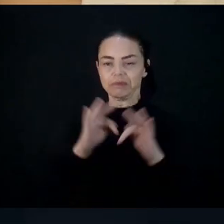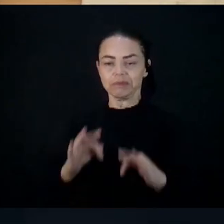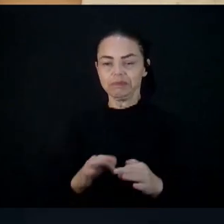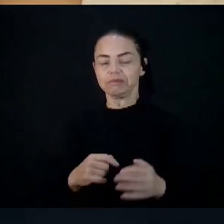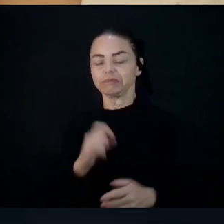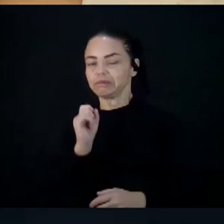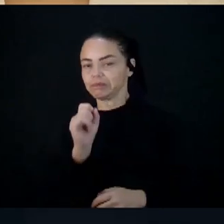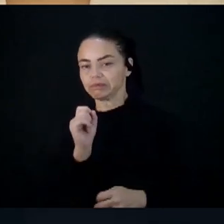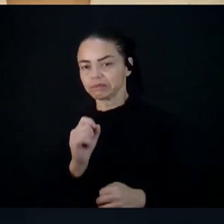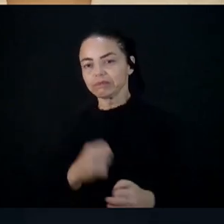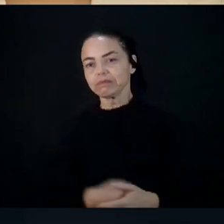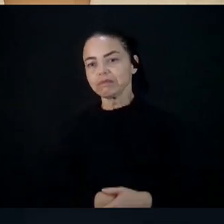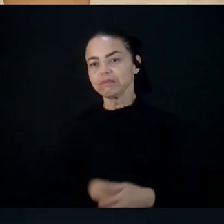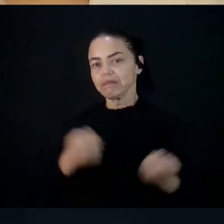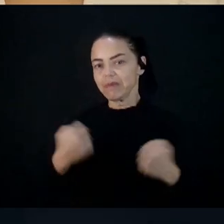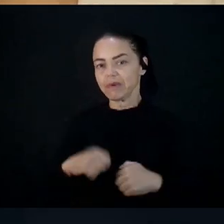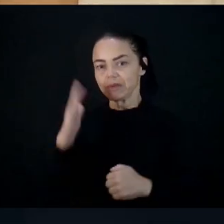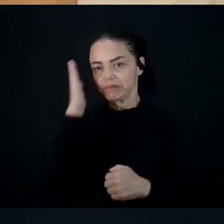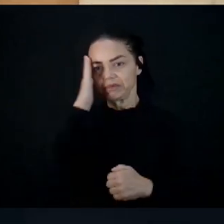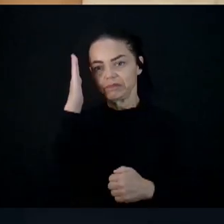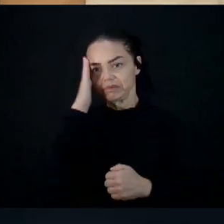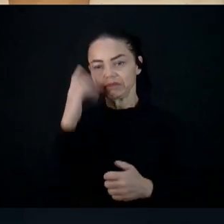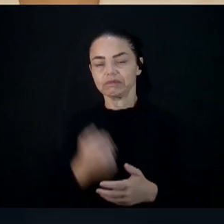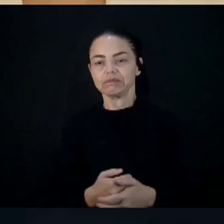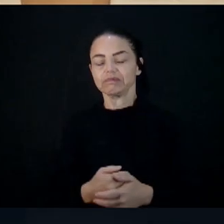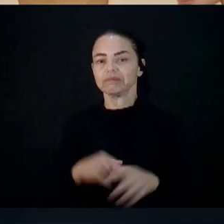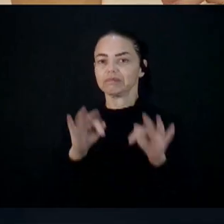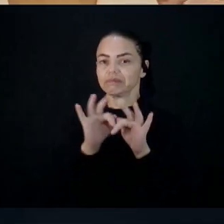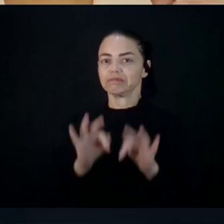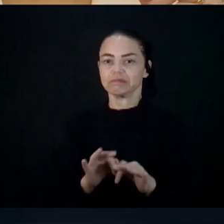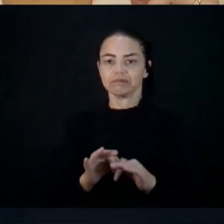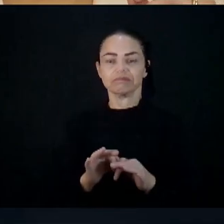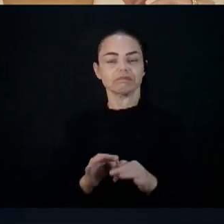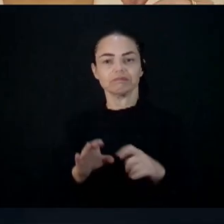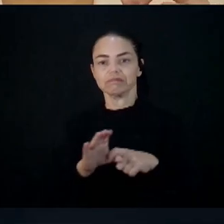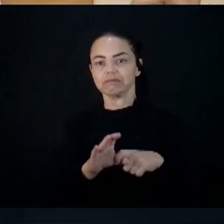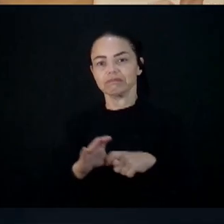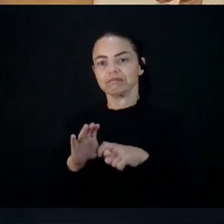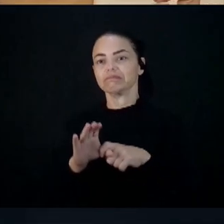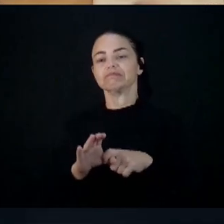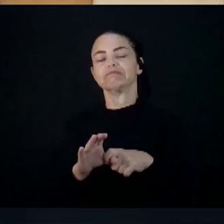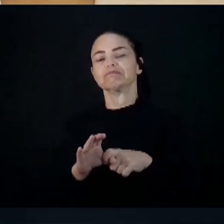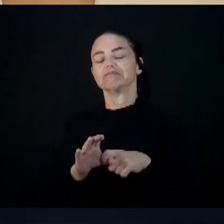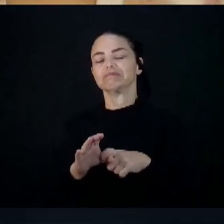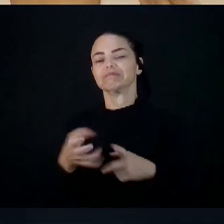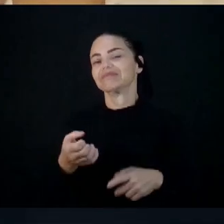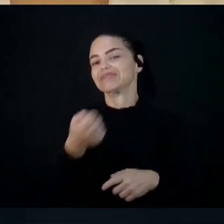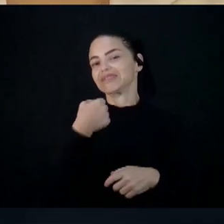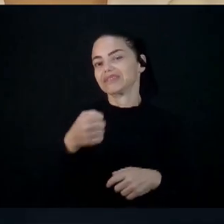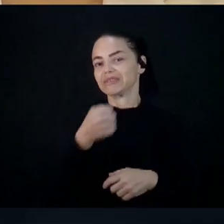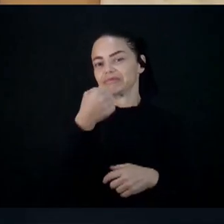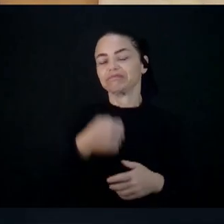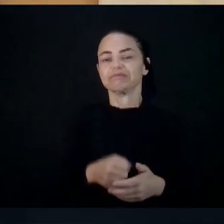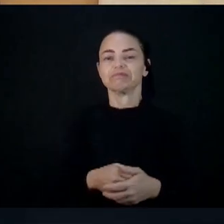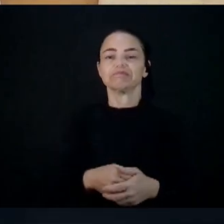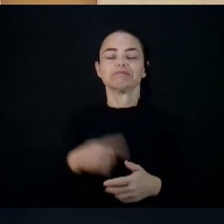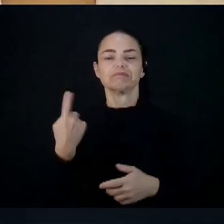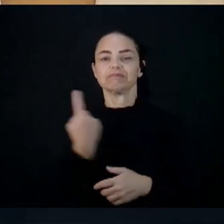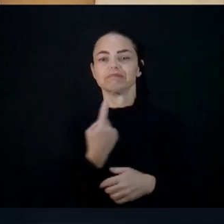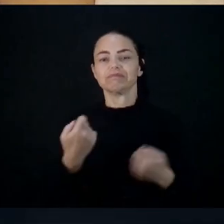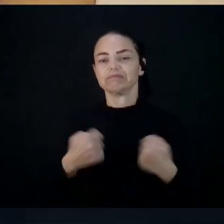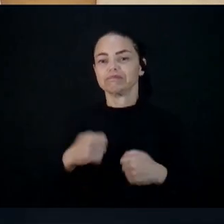que a gente precisa entender que a nossa felicidade não depende da cervejinha. E nós não precisamos